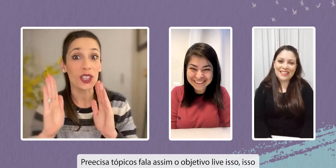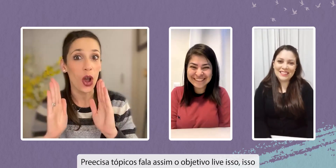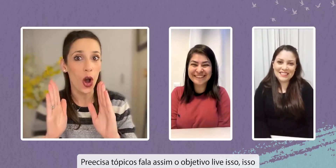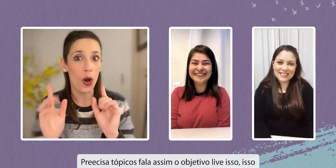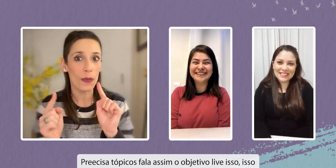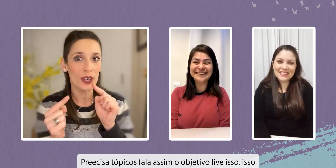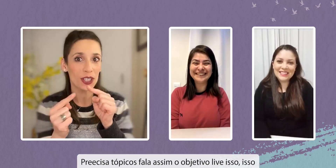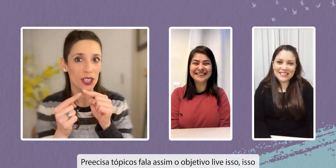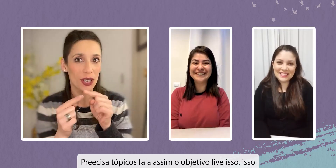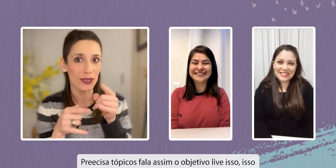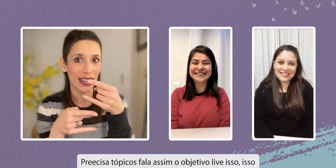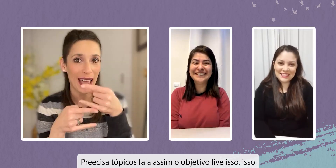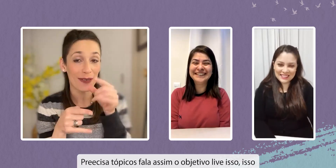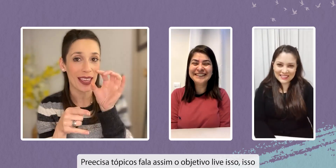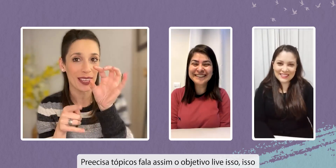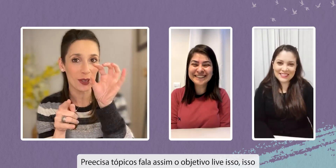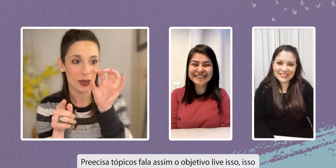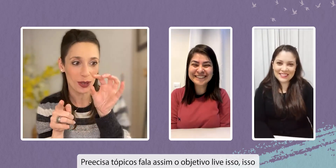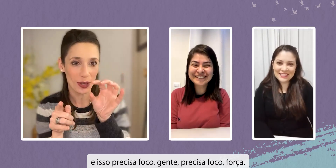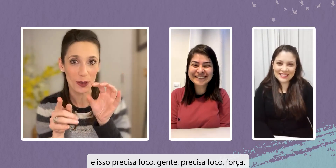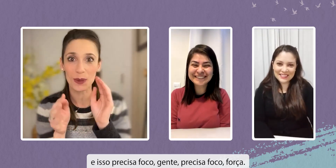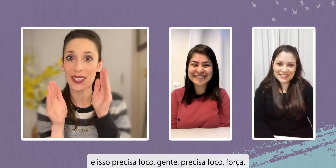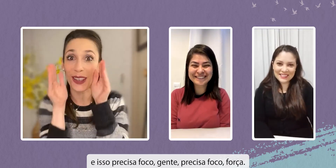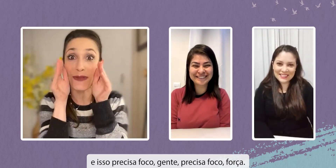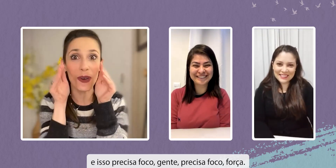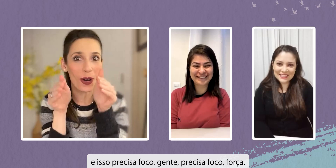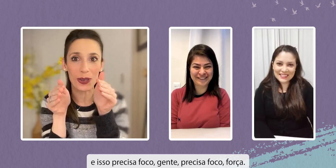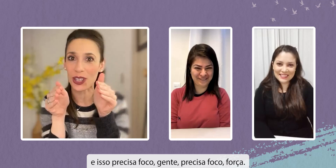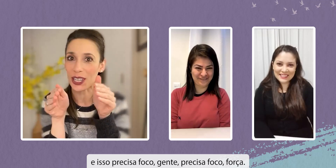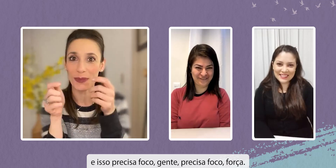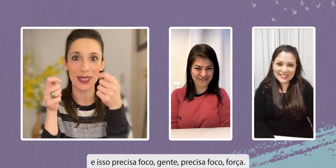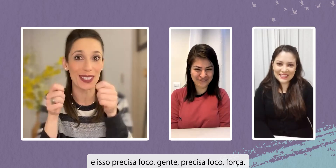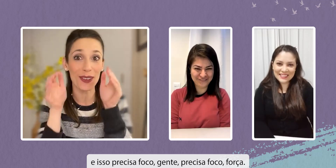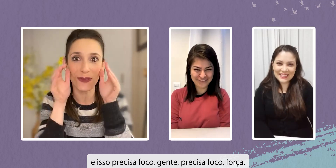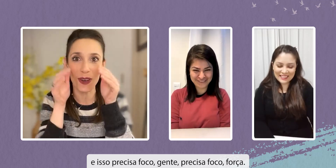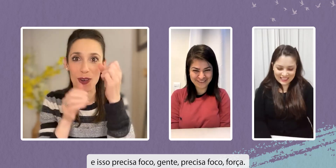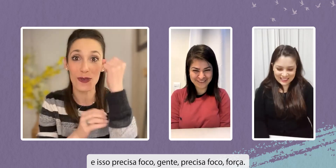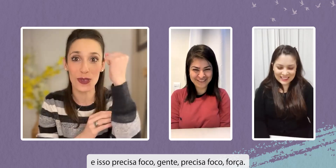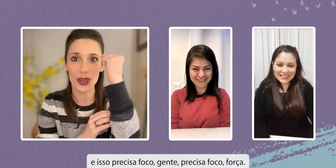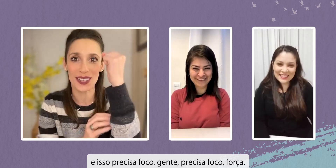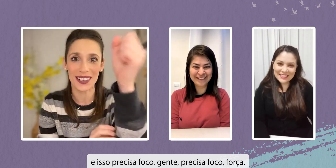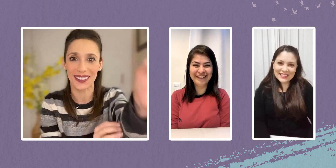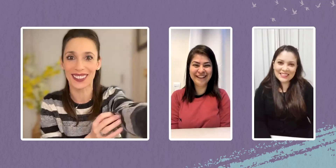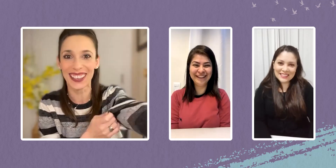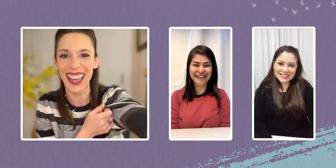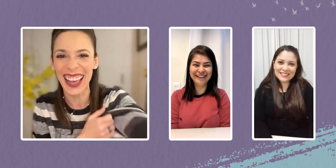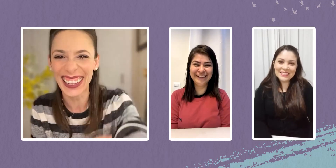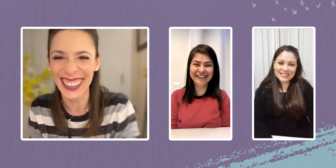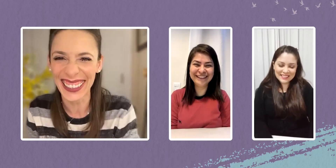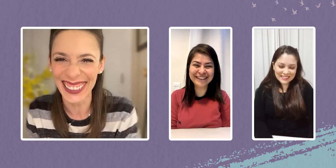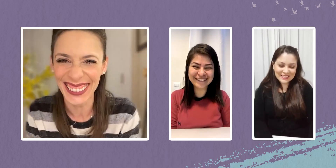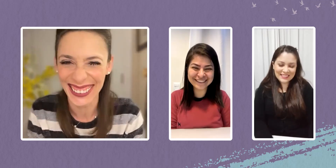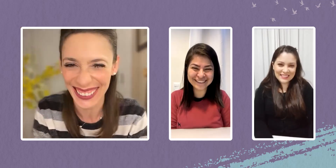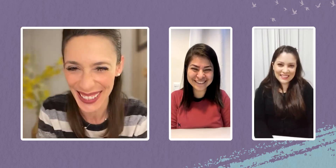Falou assim, ó, objetivo live é isso, isso, isso. Precisa foco, gente. Precisa foco, força.